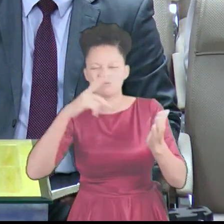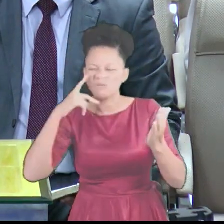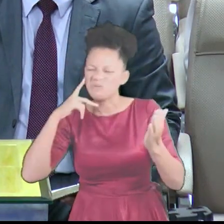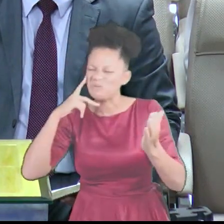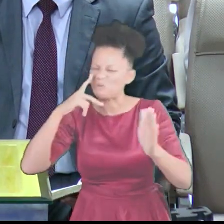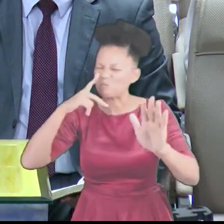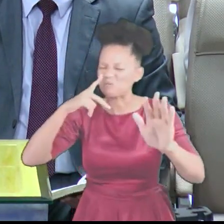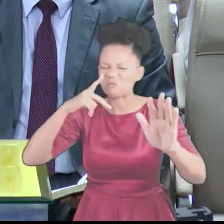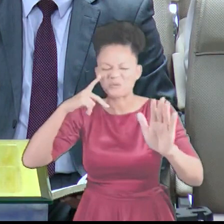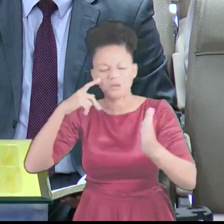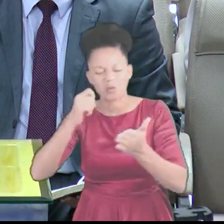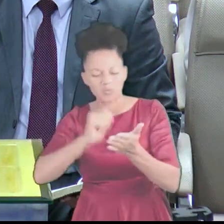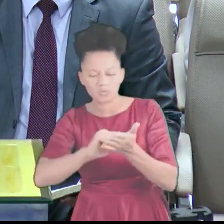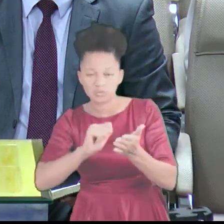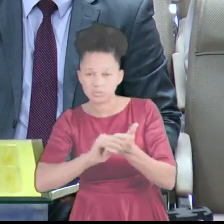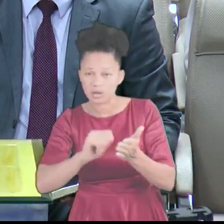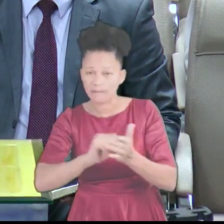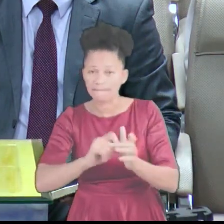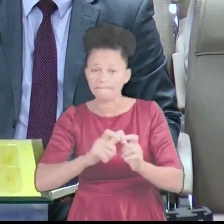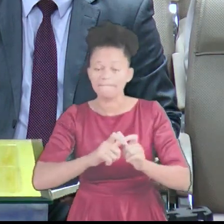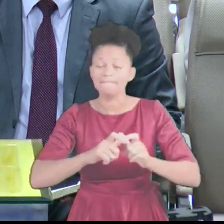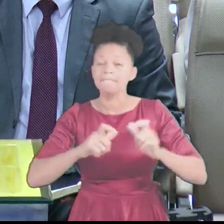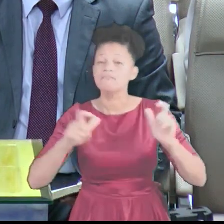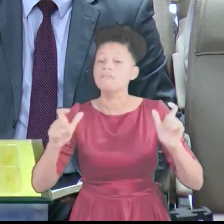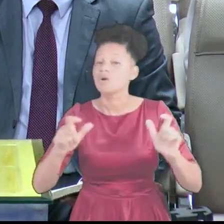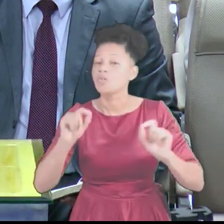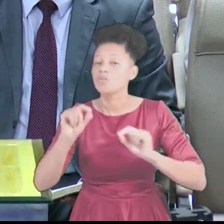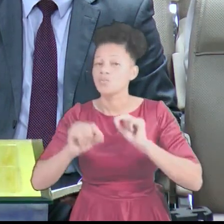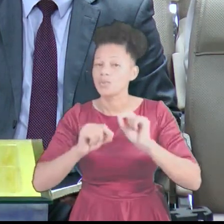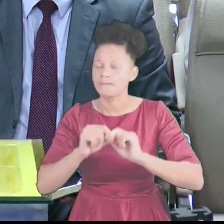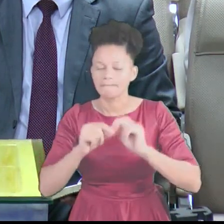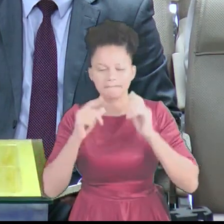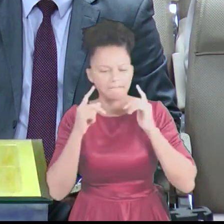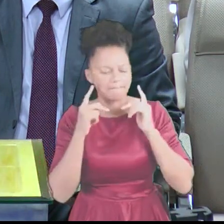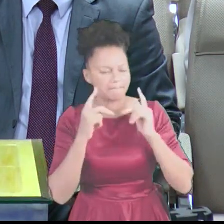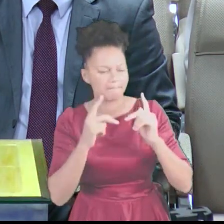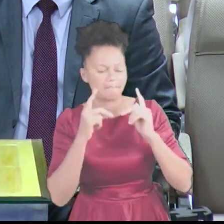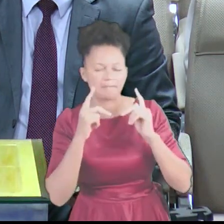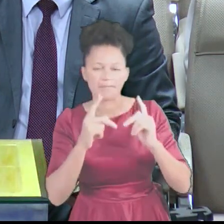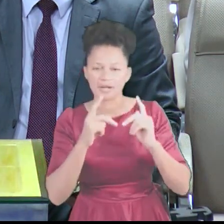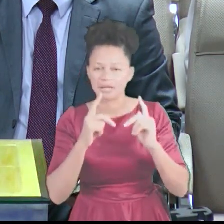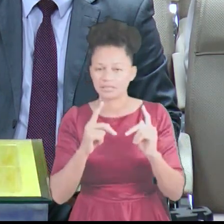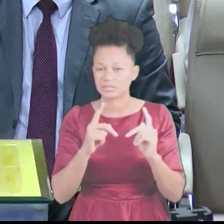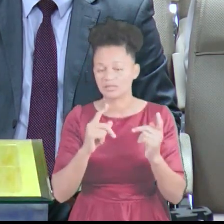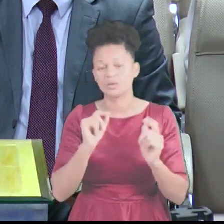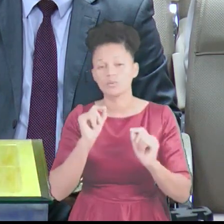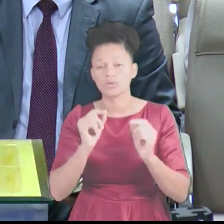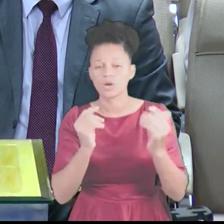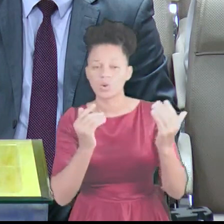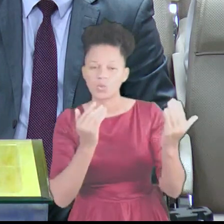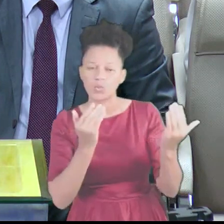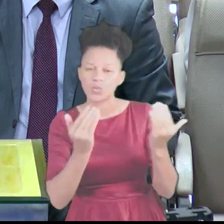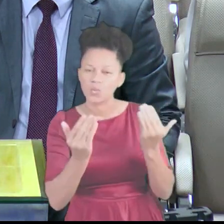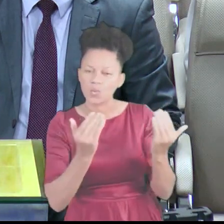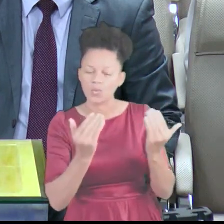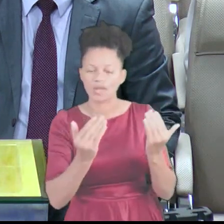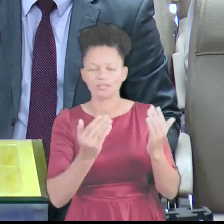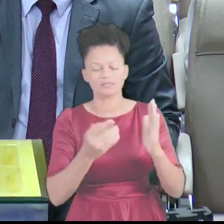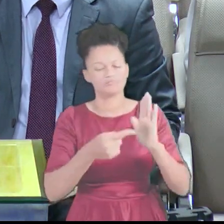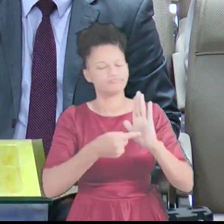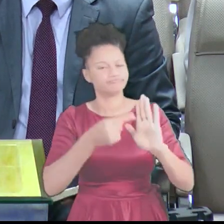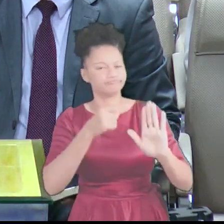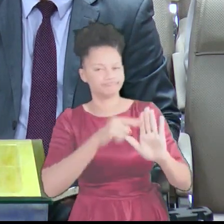e em sua maioria de mensagens alegóricas. Assim